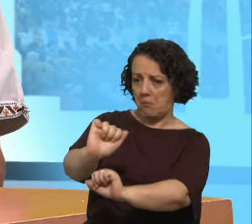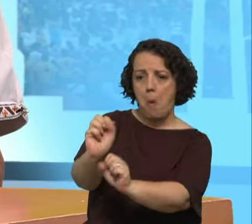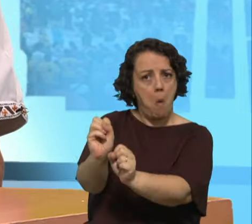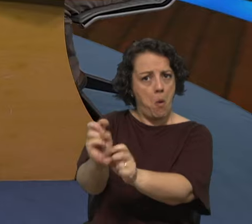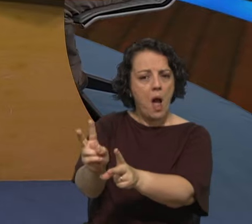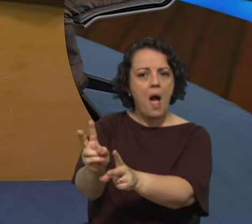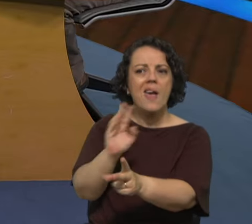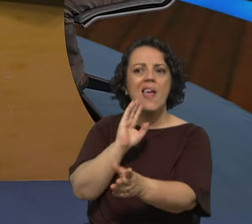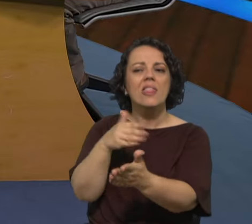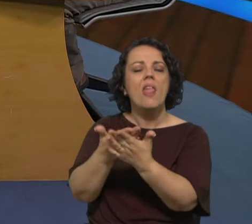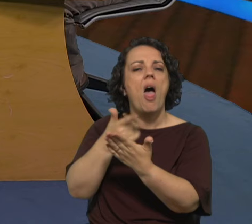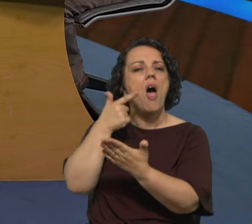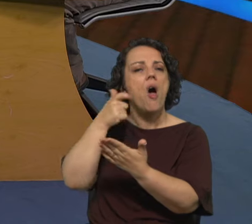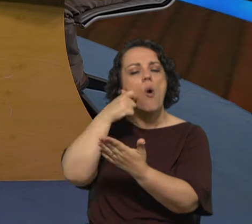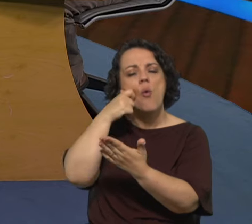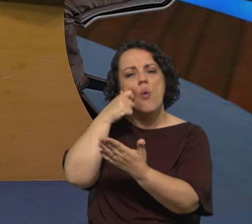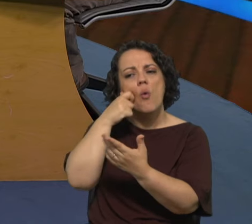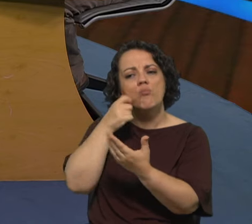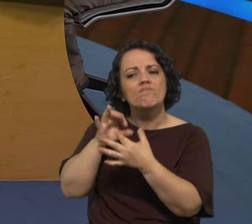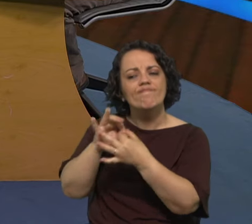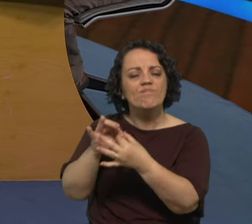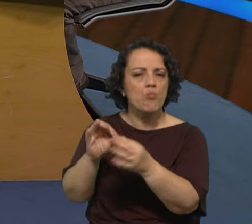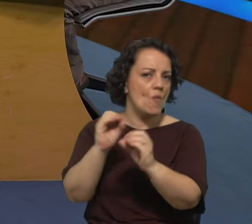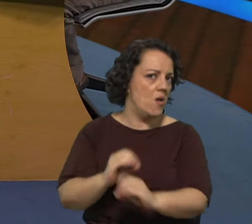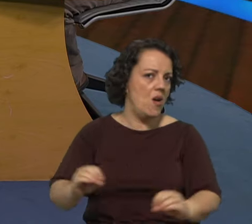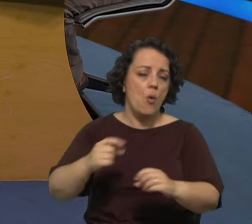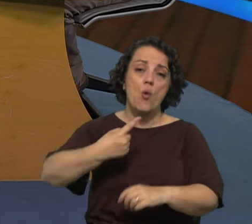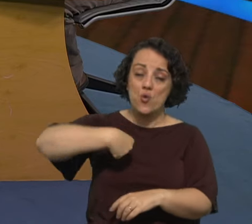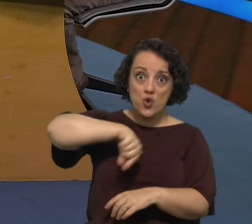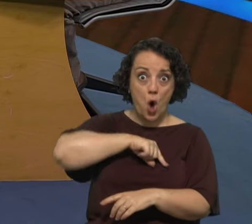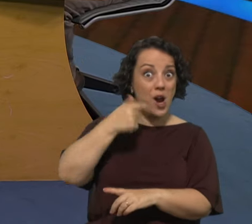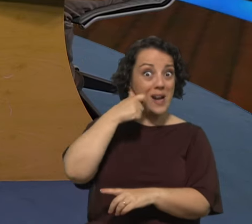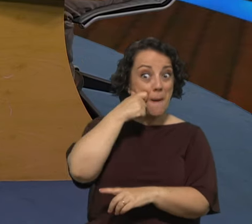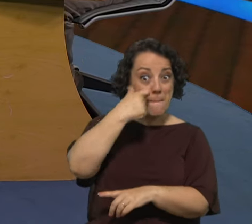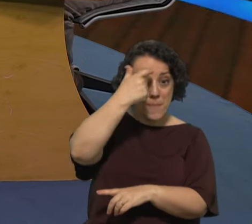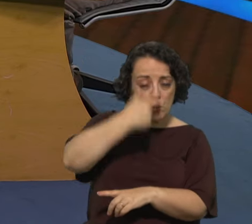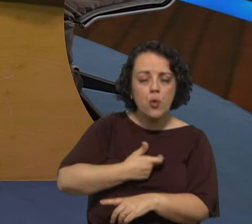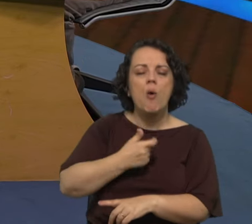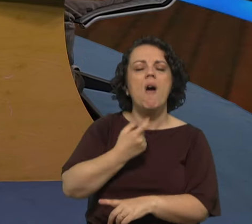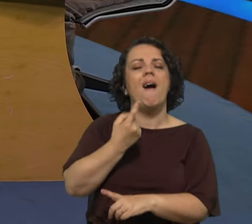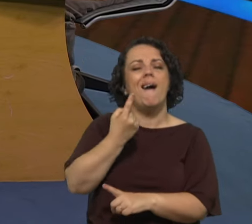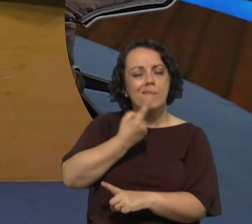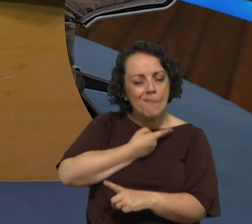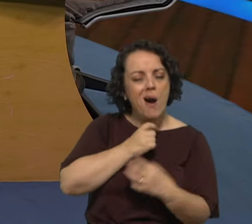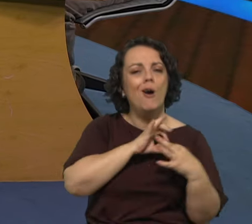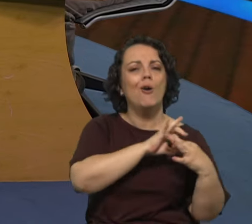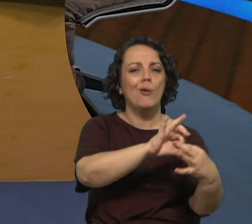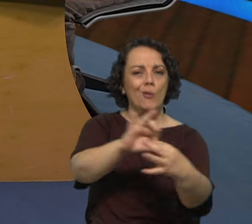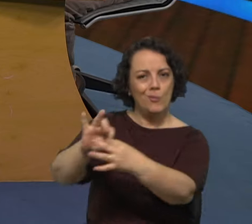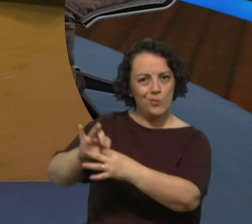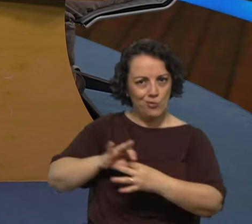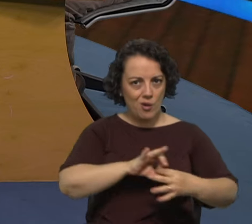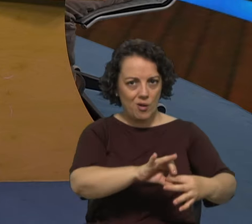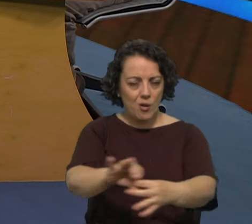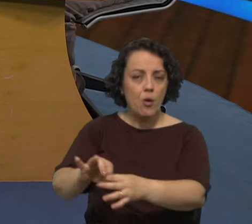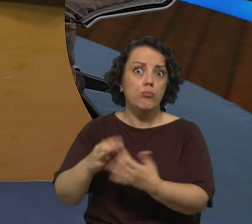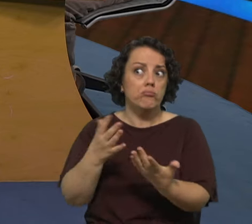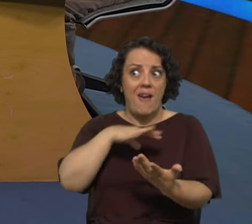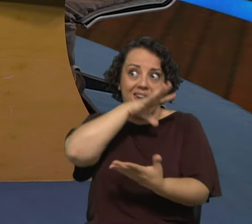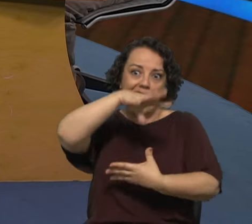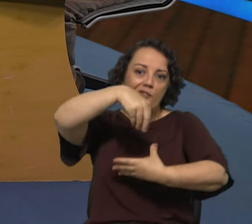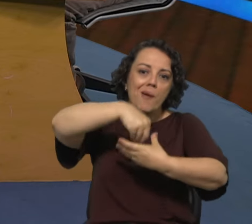muito pouco de humano nós como pessoas somos comunhão e é em família que nos temos que que temos que viver que nos